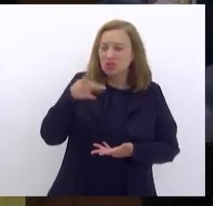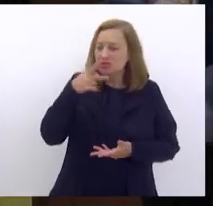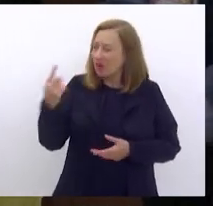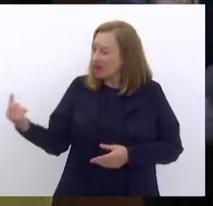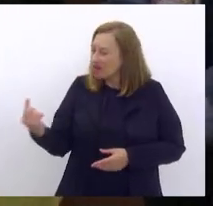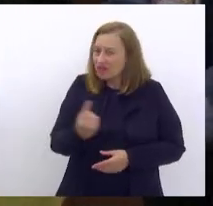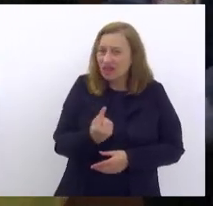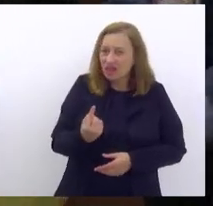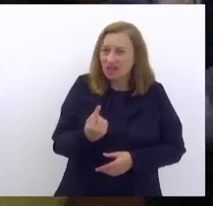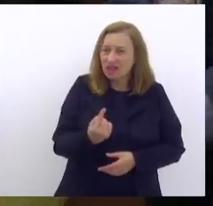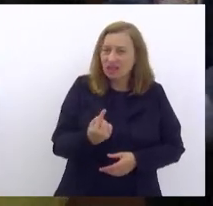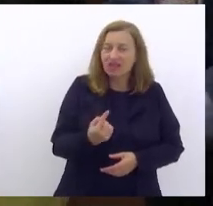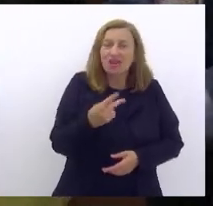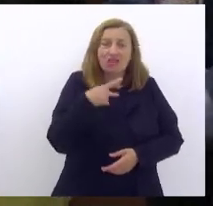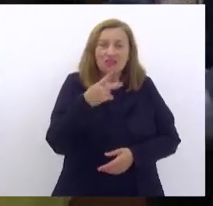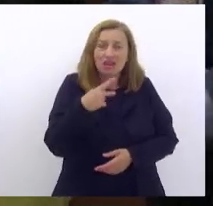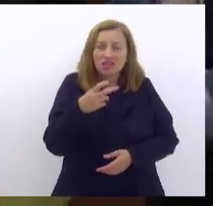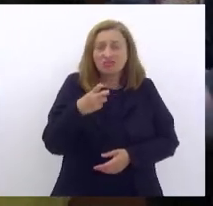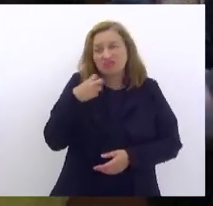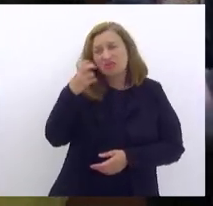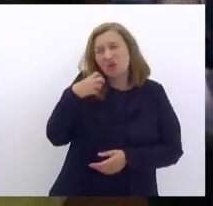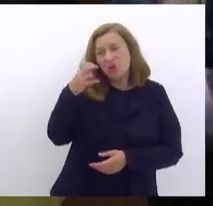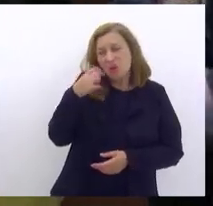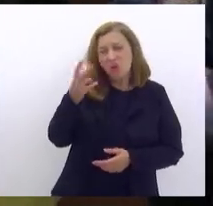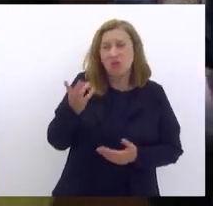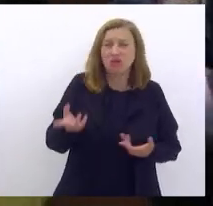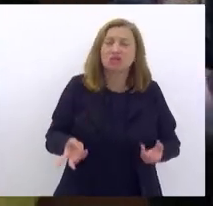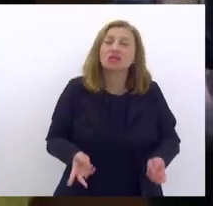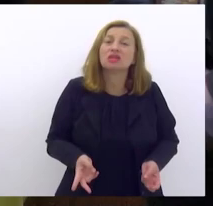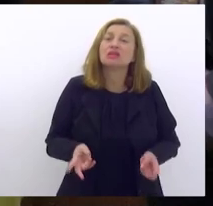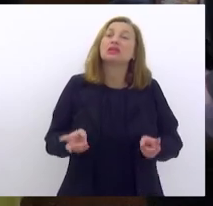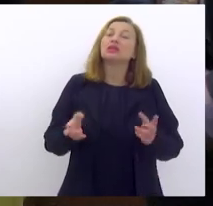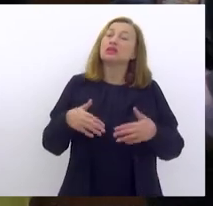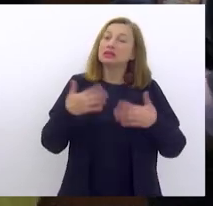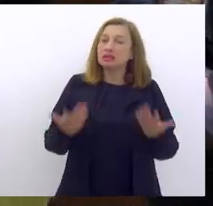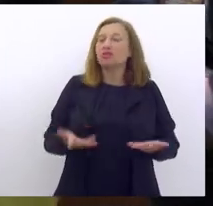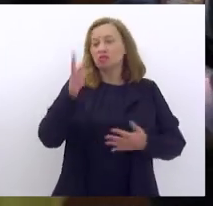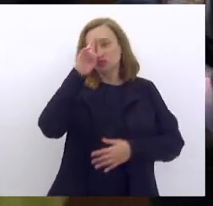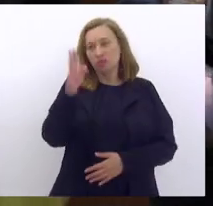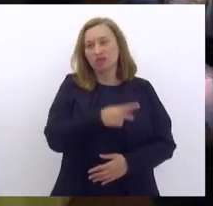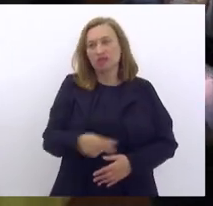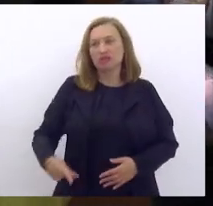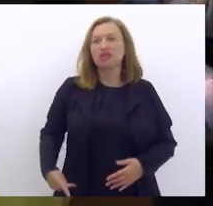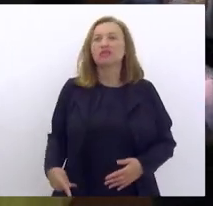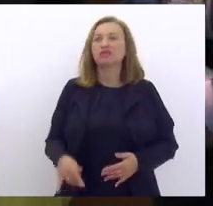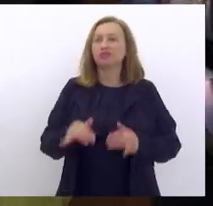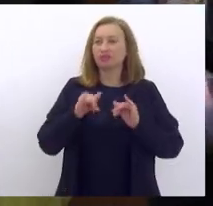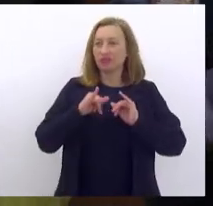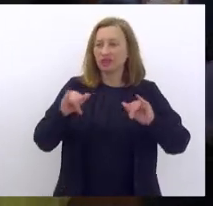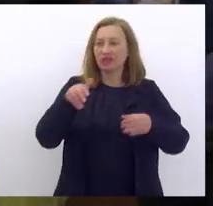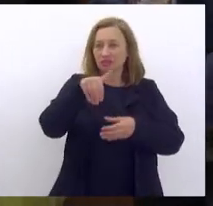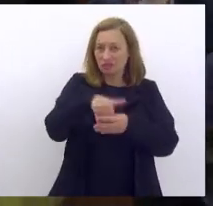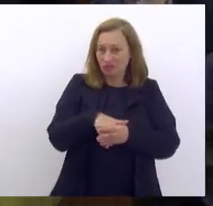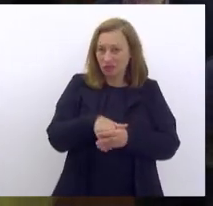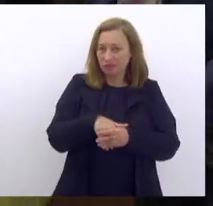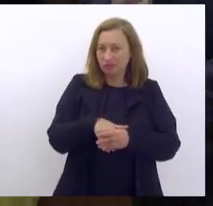foram pungentes a esse respeito. Então, eu estou aqui, senhor presidente, só declarando não só o meu